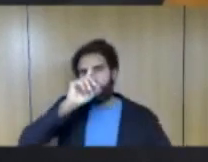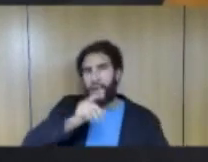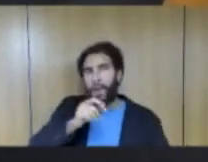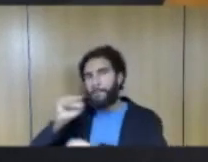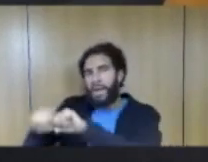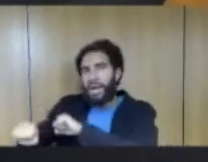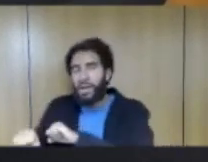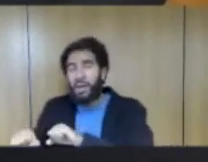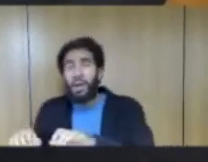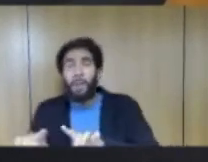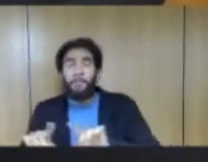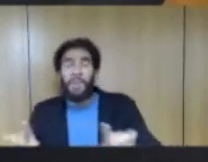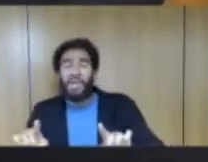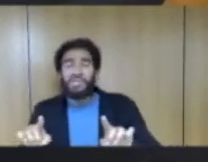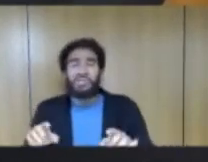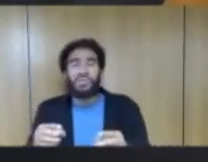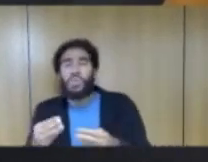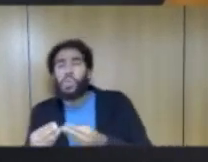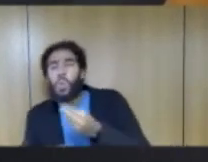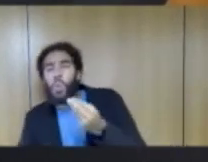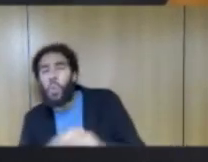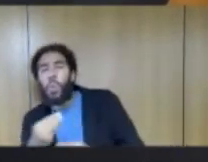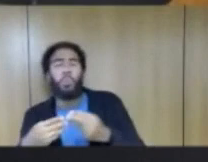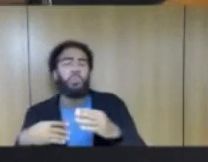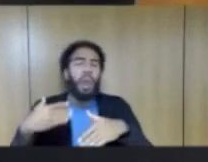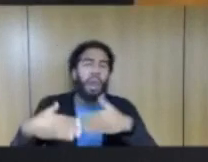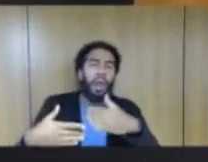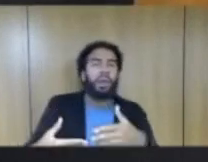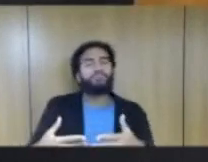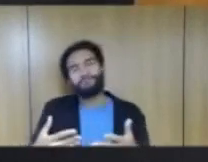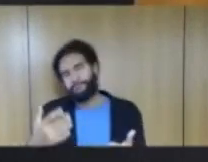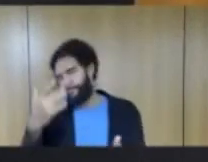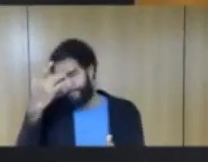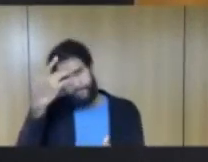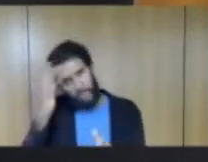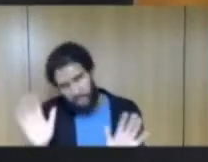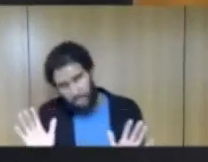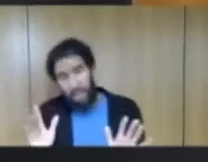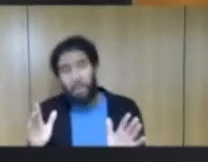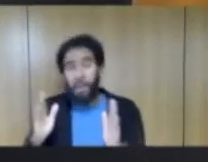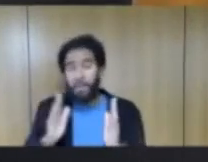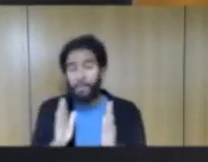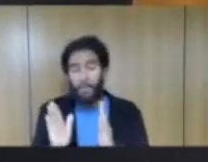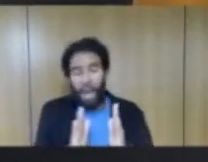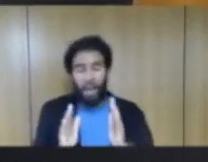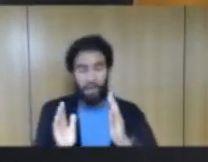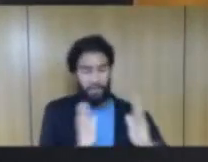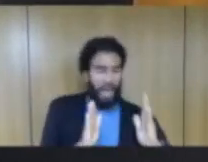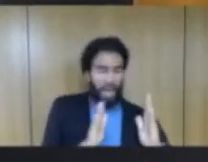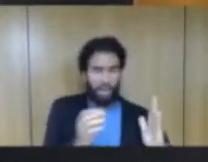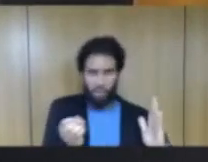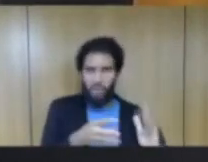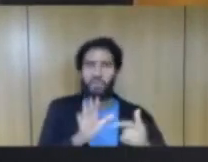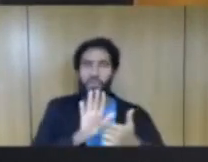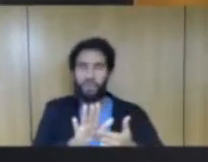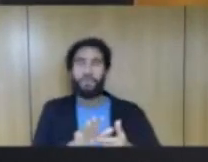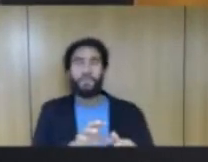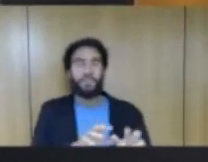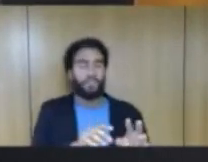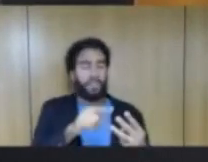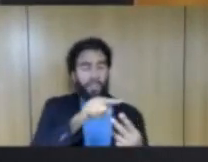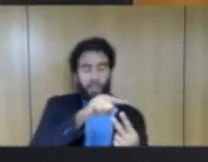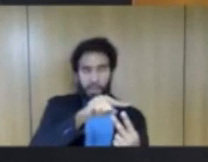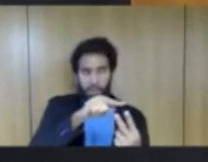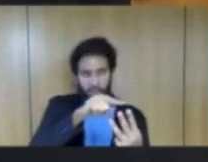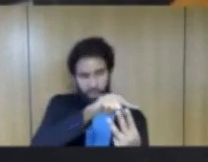onde vai isso é claro que as novas etapas vão revelar então Roni Élcio